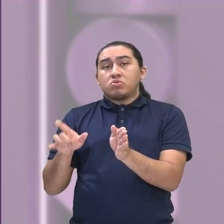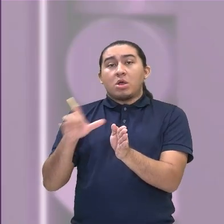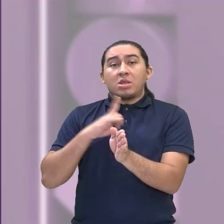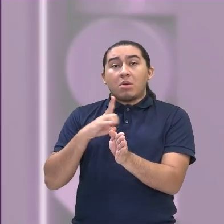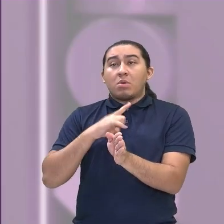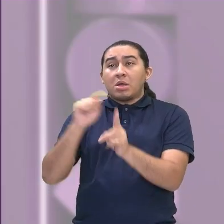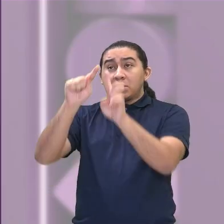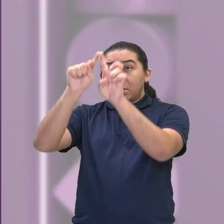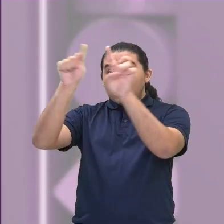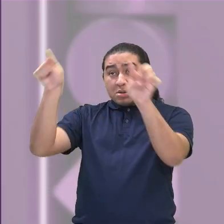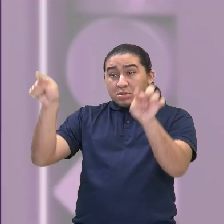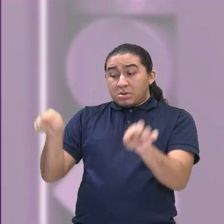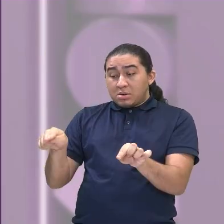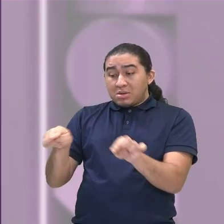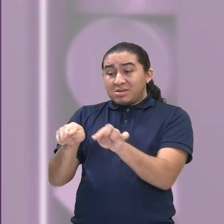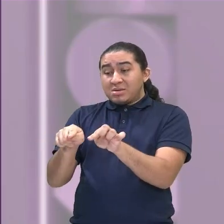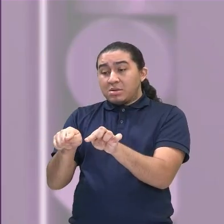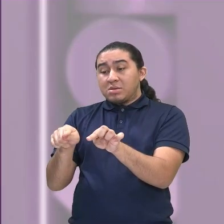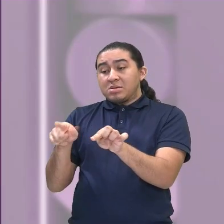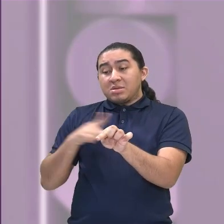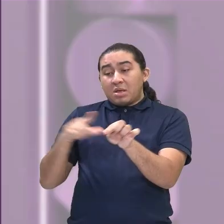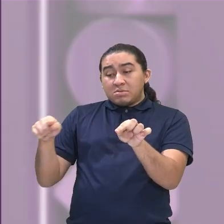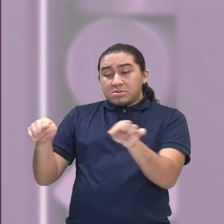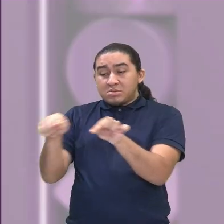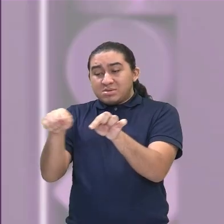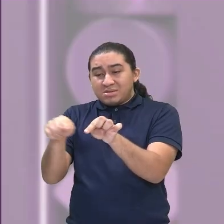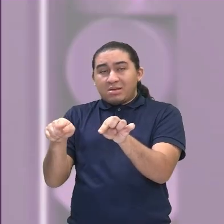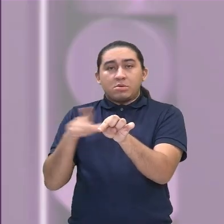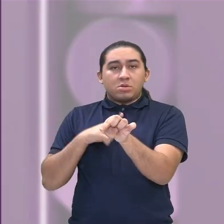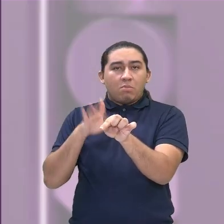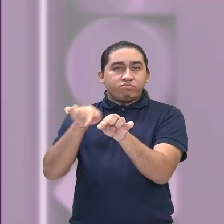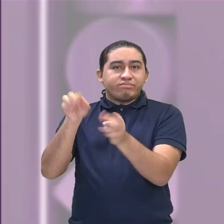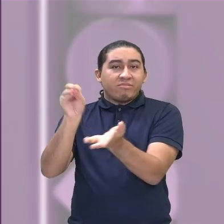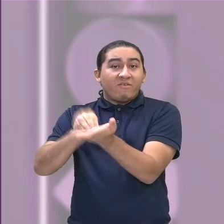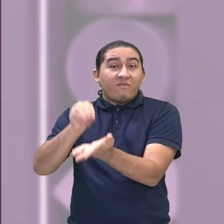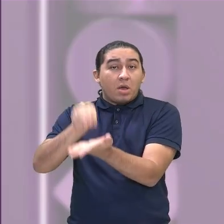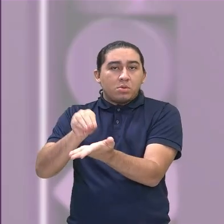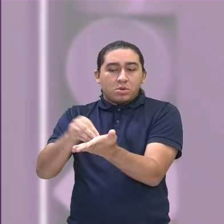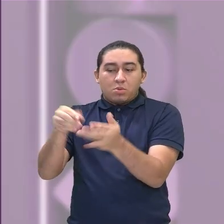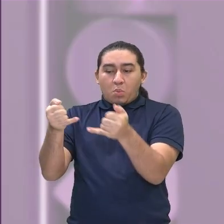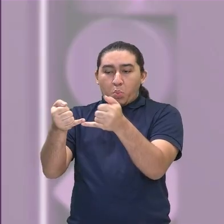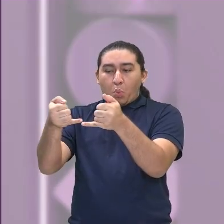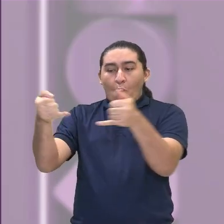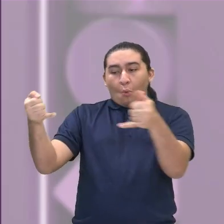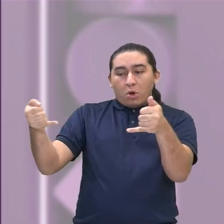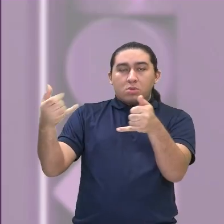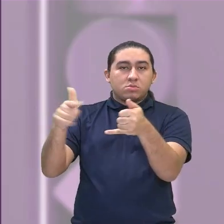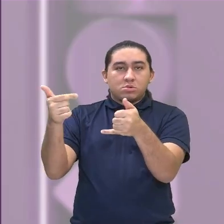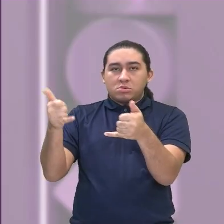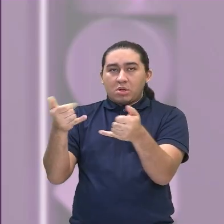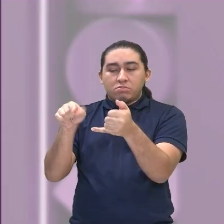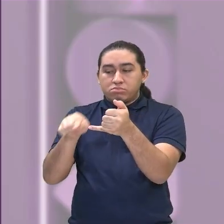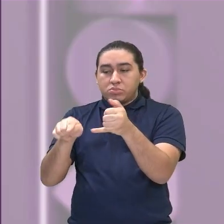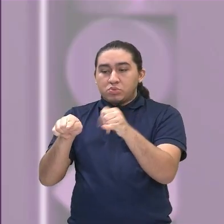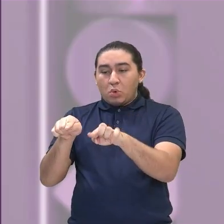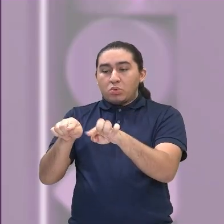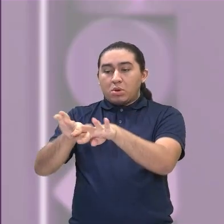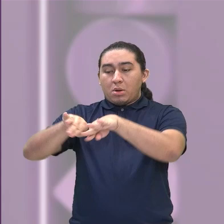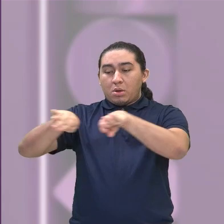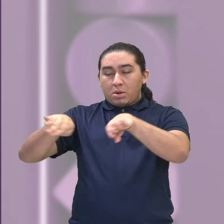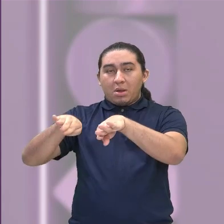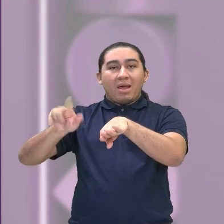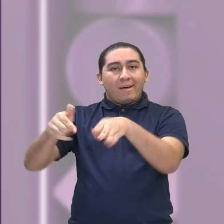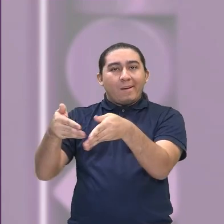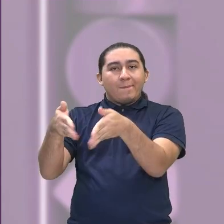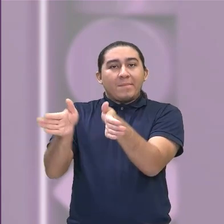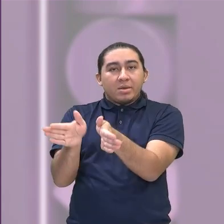né, tem um lado que não se cruza, ou seja, tem algum ponto, algum dos vértices não se liga. Então, esse caso vai ser aberto. Vai